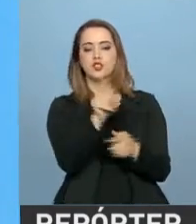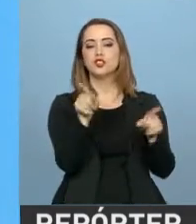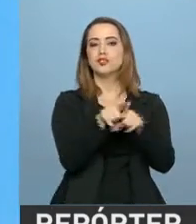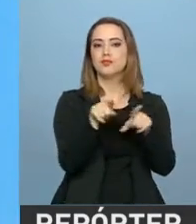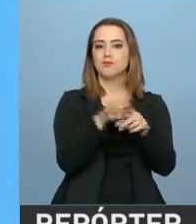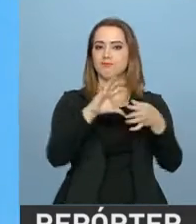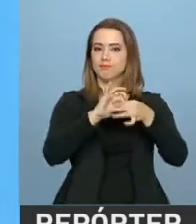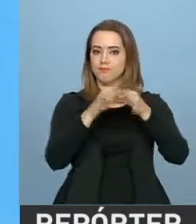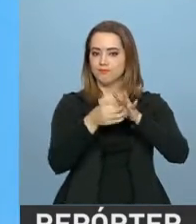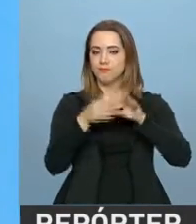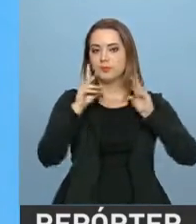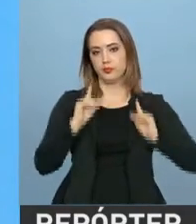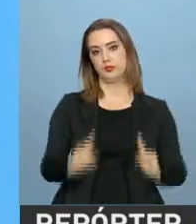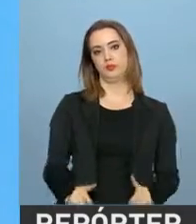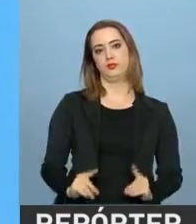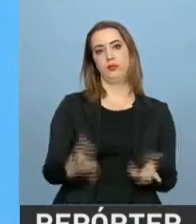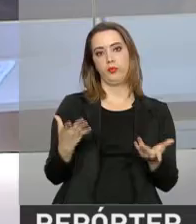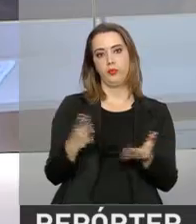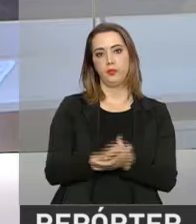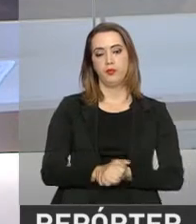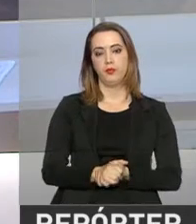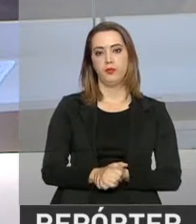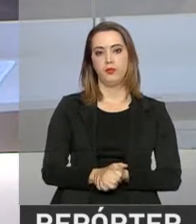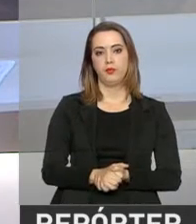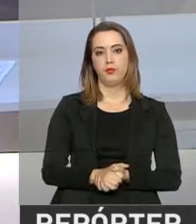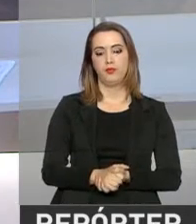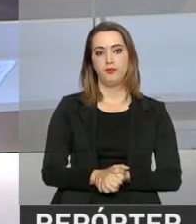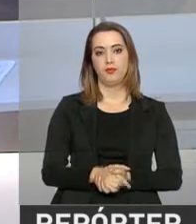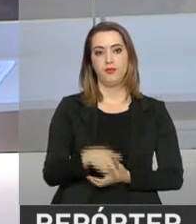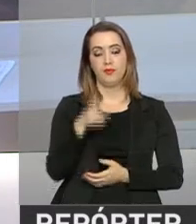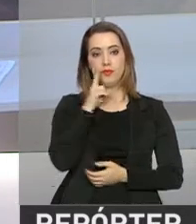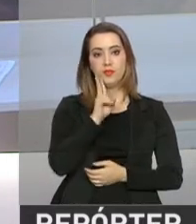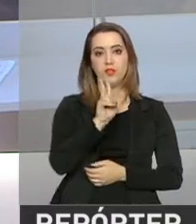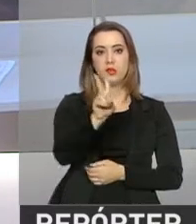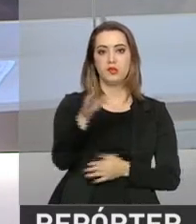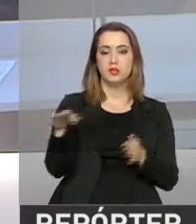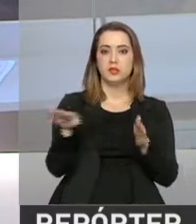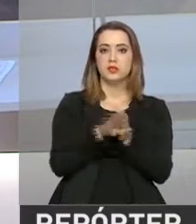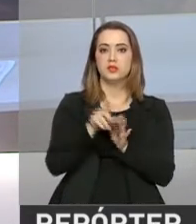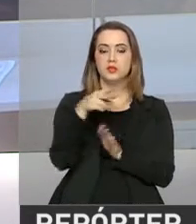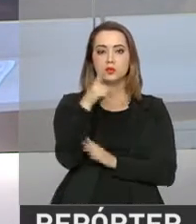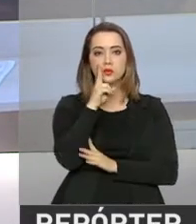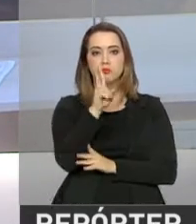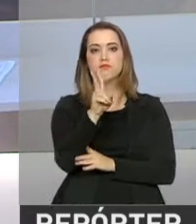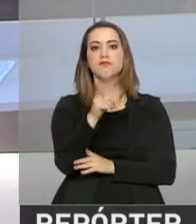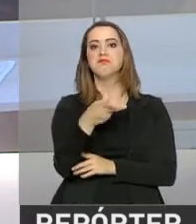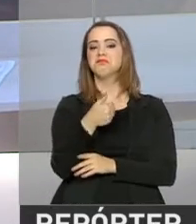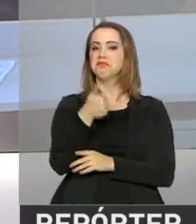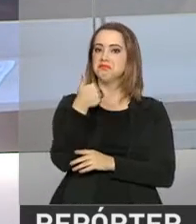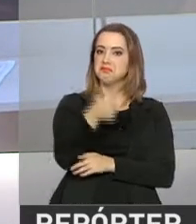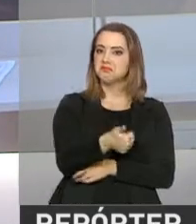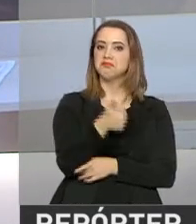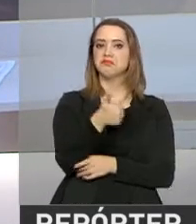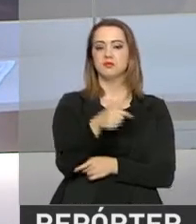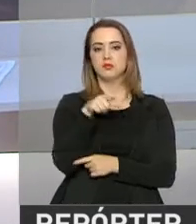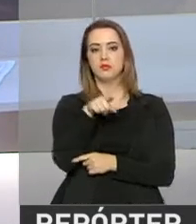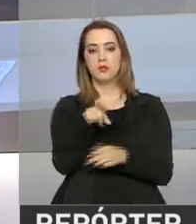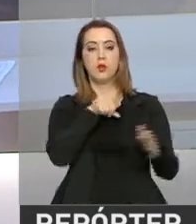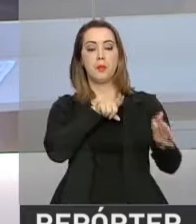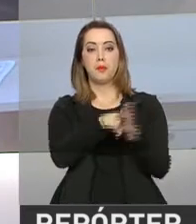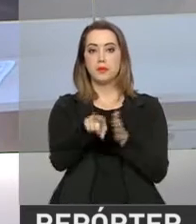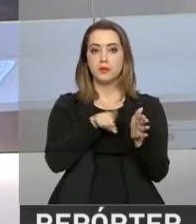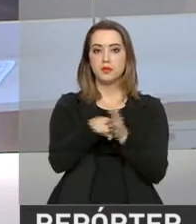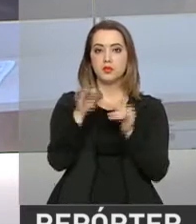durante os Jogos Paralímpicos. É, e quem veio assistir aos Jogos Olímpicos aprovou. É o que mostra uma pesquisa